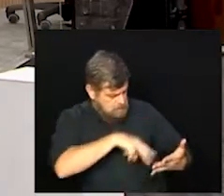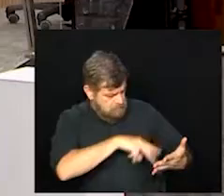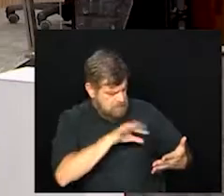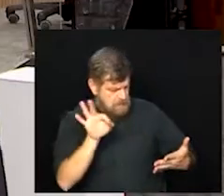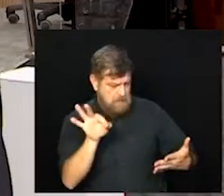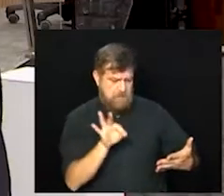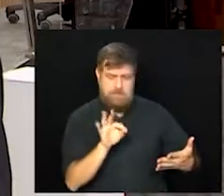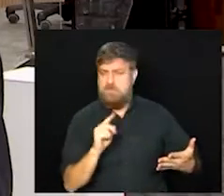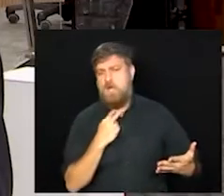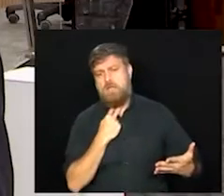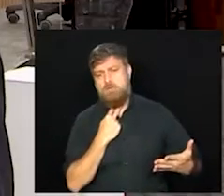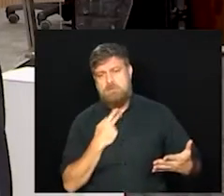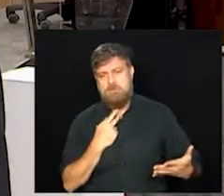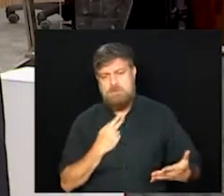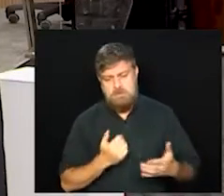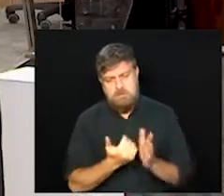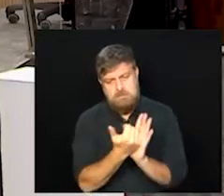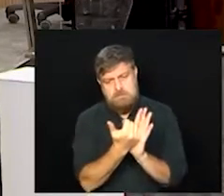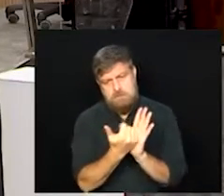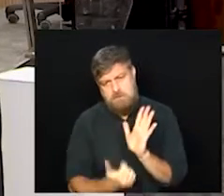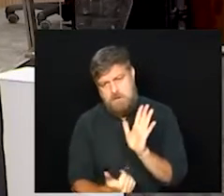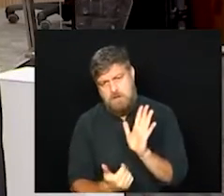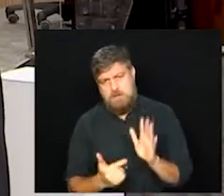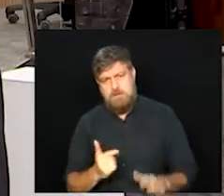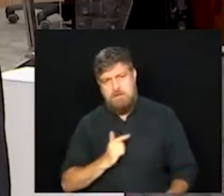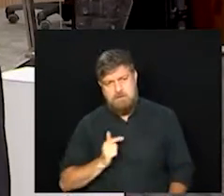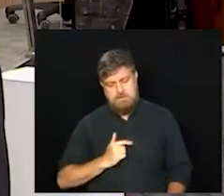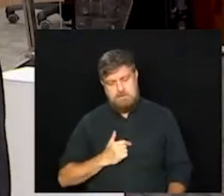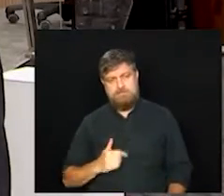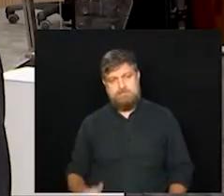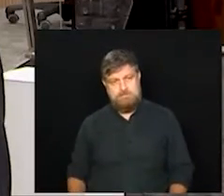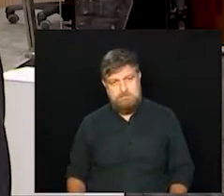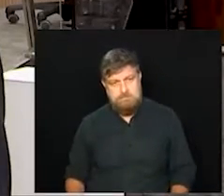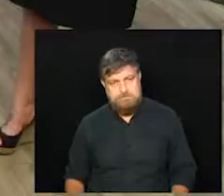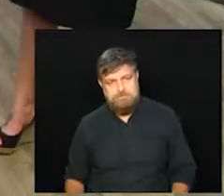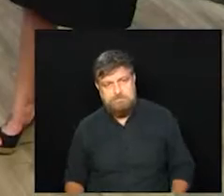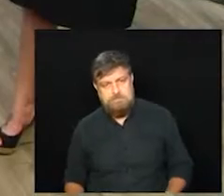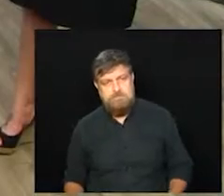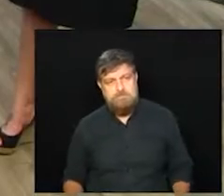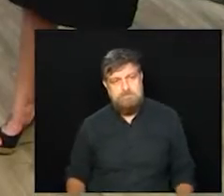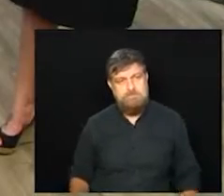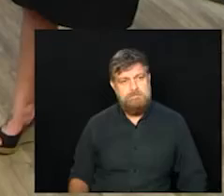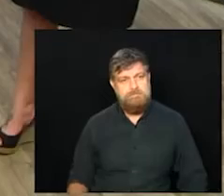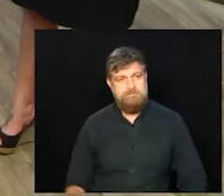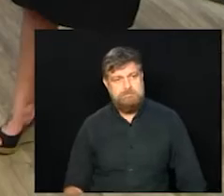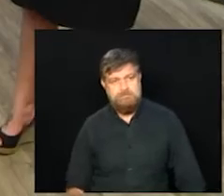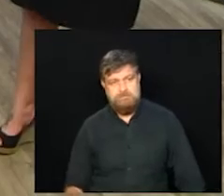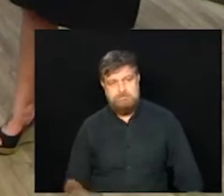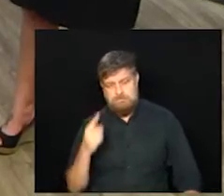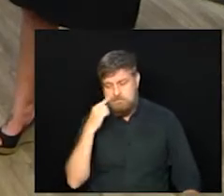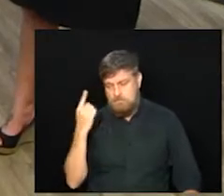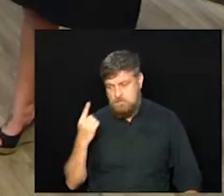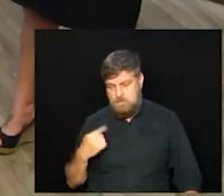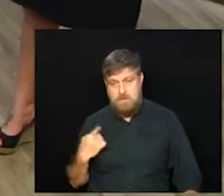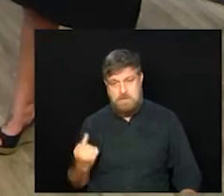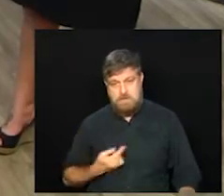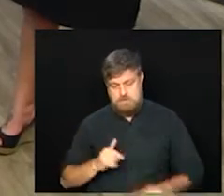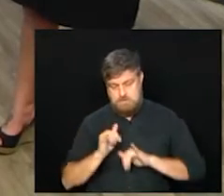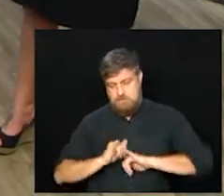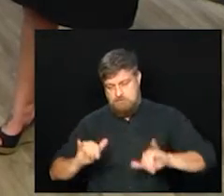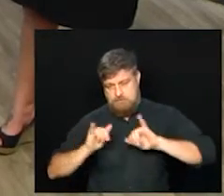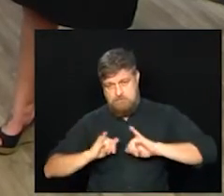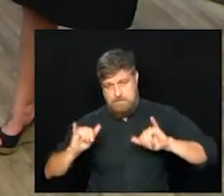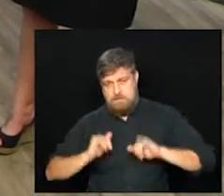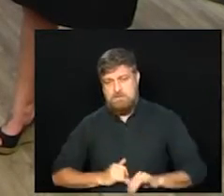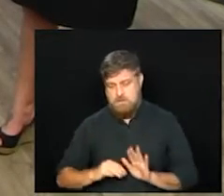índice, inclusive retroaja, faça para retroagir esse aumento. Gabriel, a gente continua falando sobre